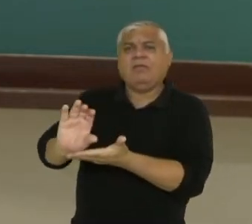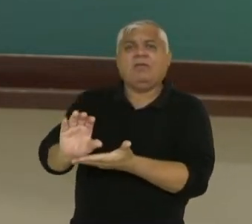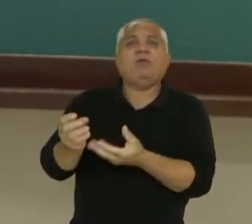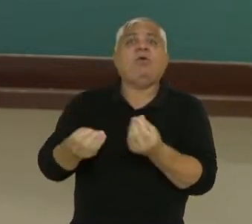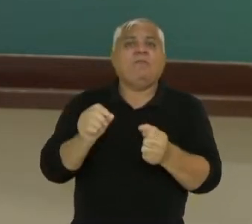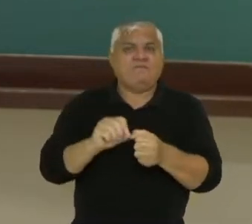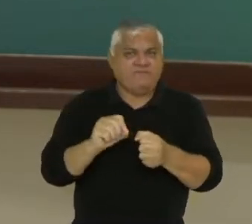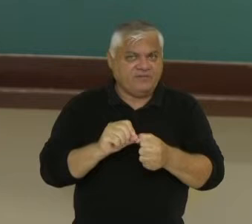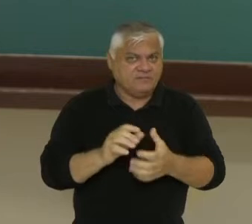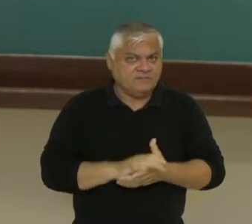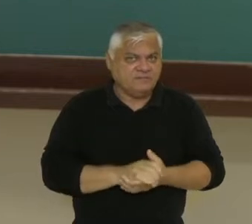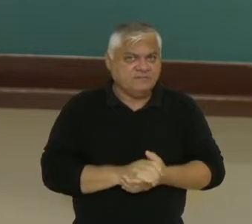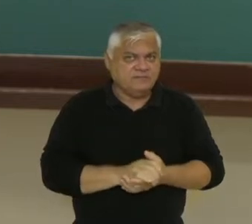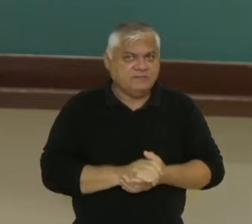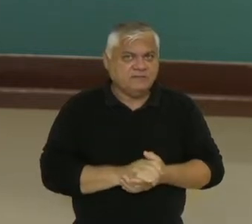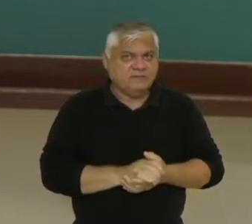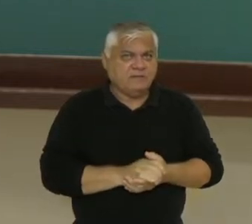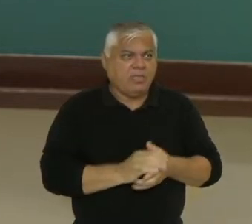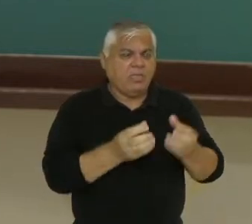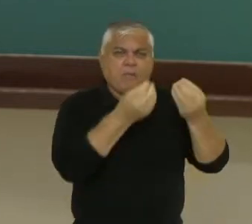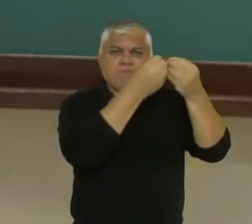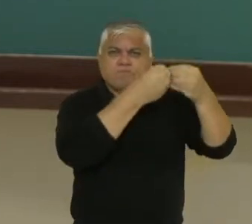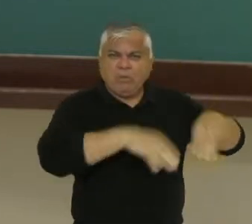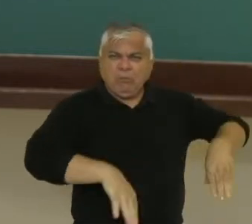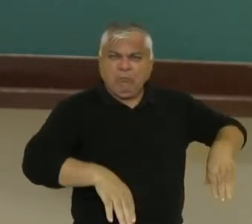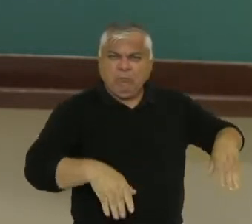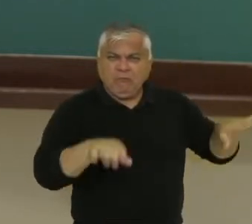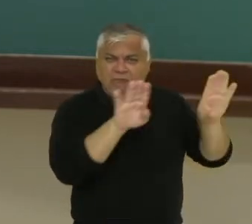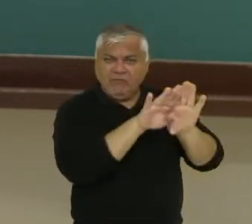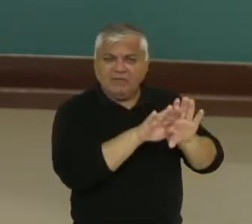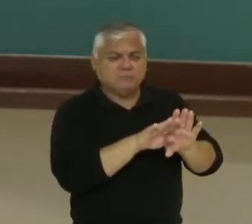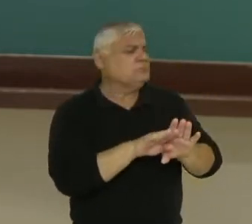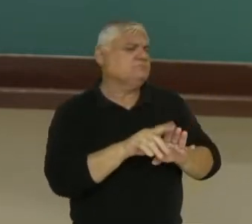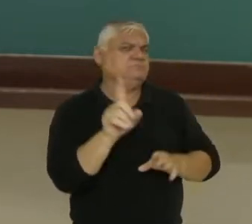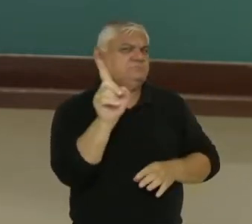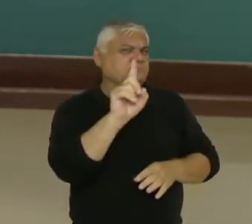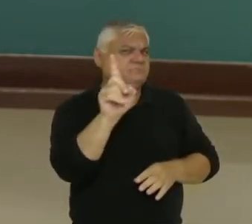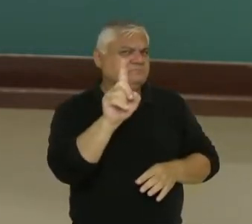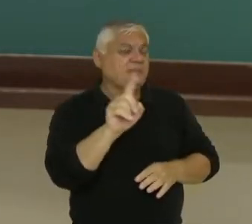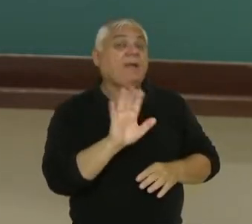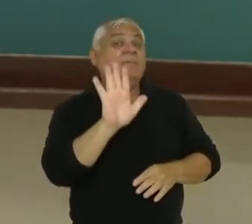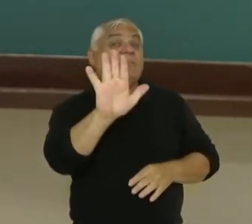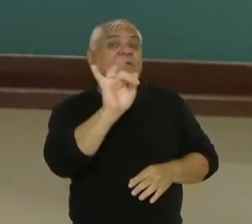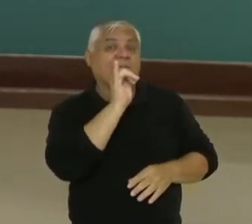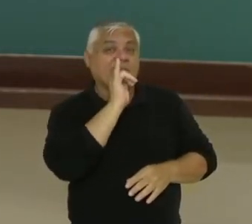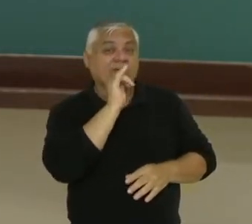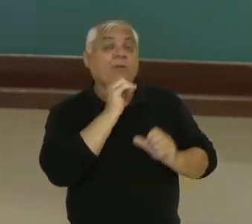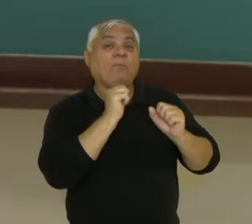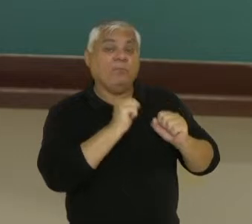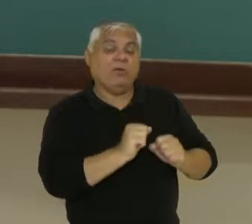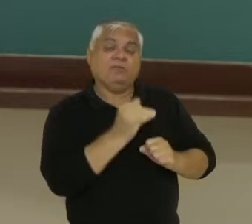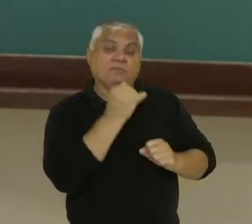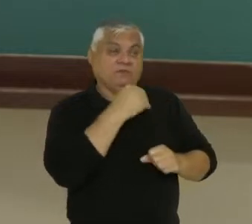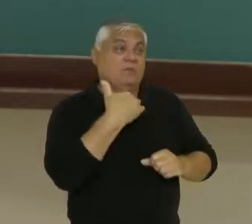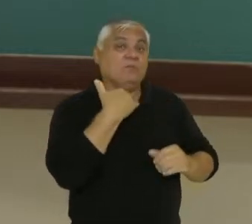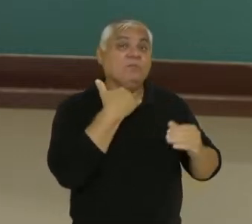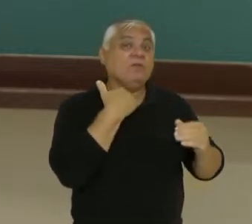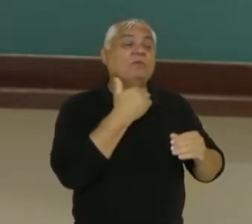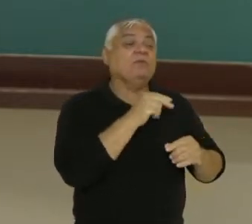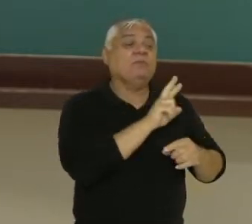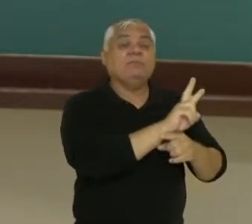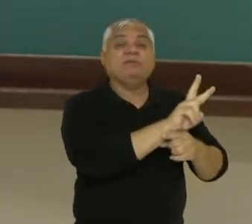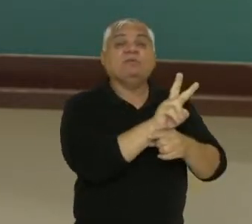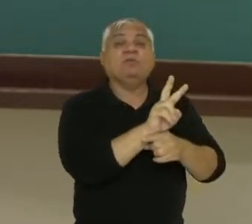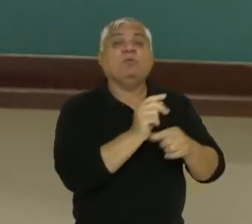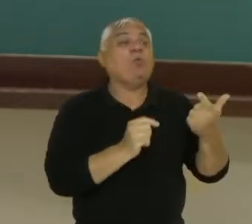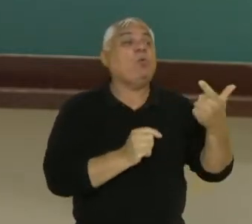ele vai fazer? Ele vai quebrar? Não, calma, ainda não. O que vai acontecer? Ele pode pedir dinheiro